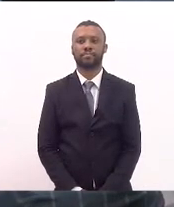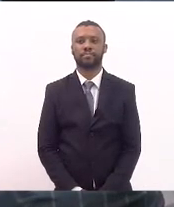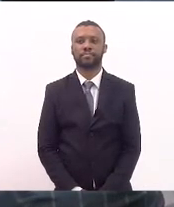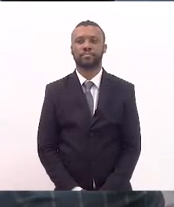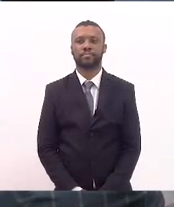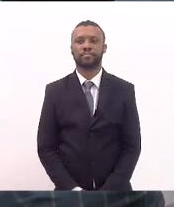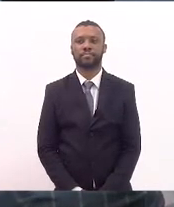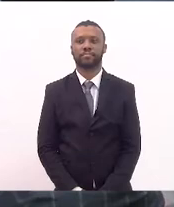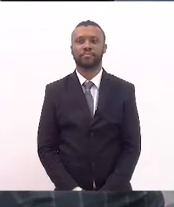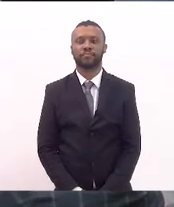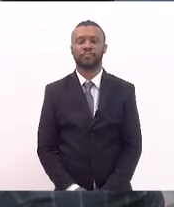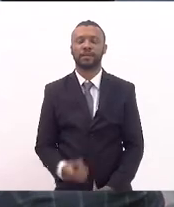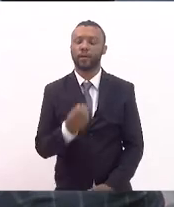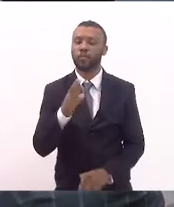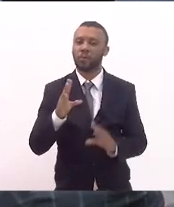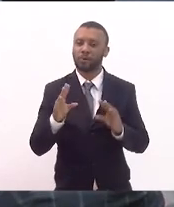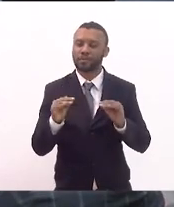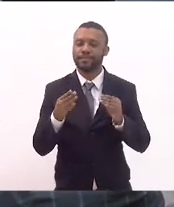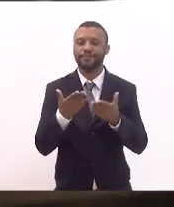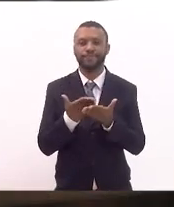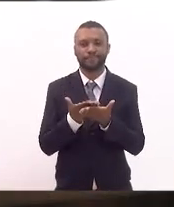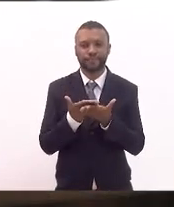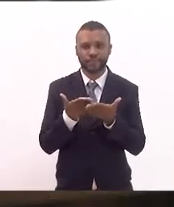Boa noite para todos. Queria